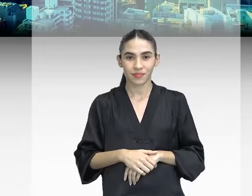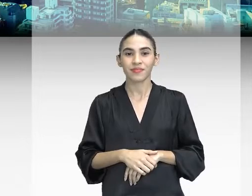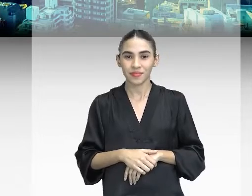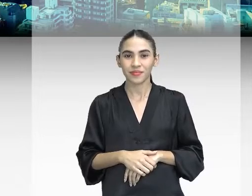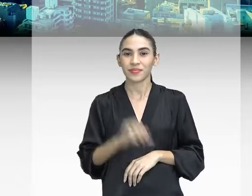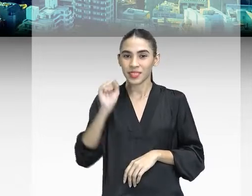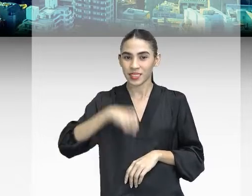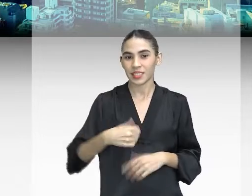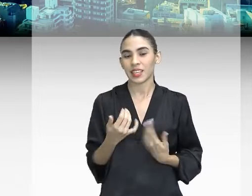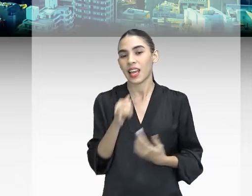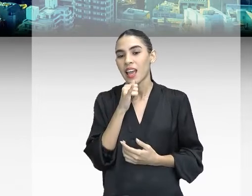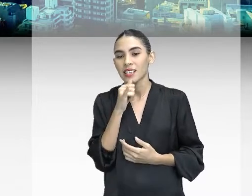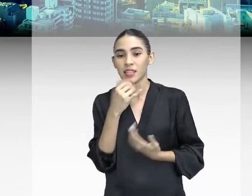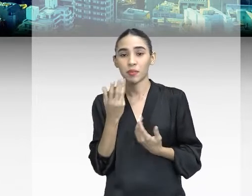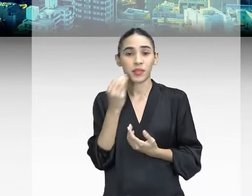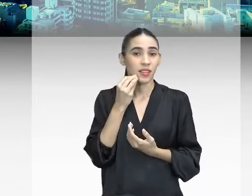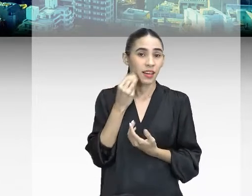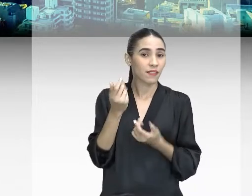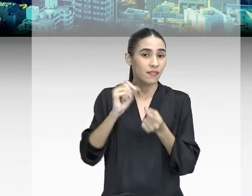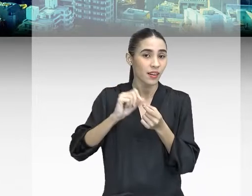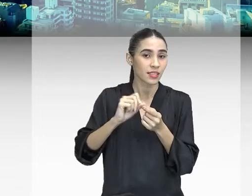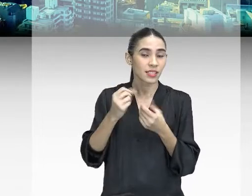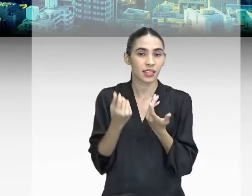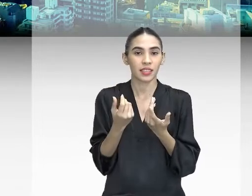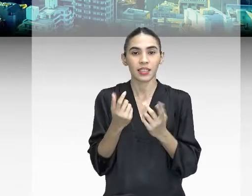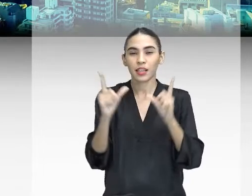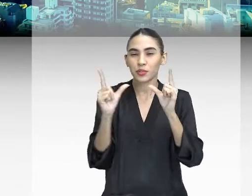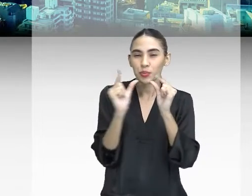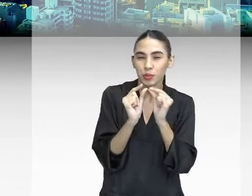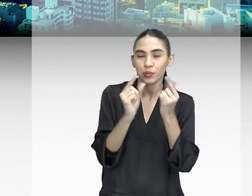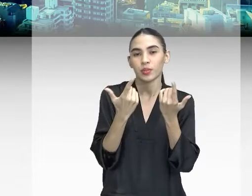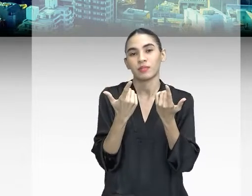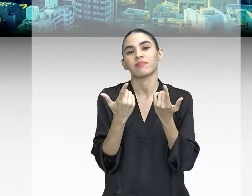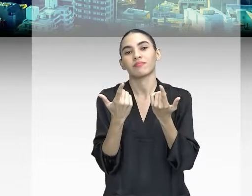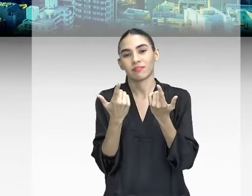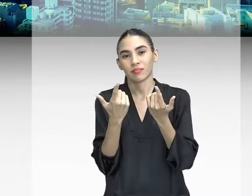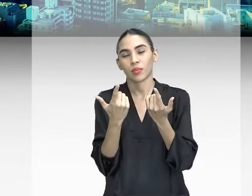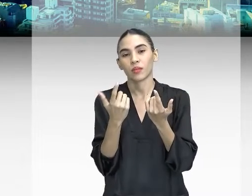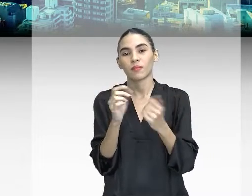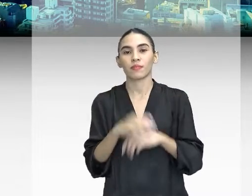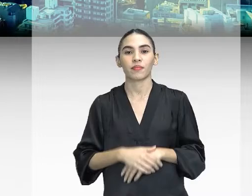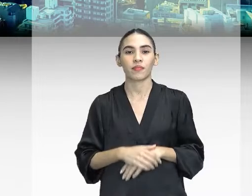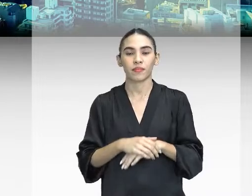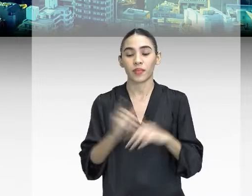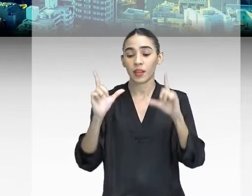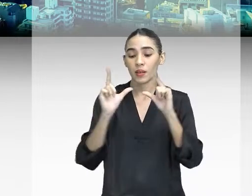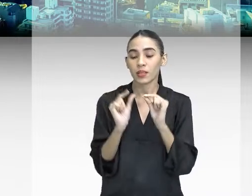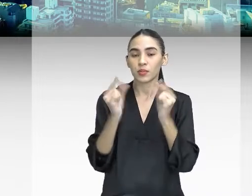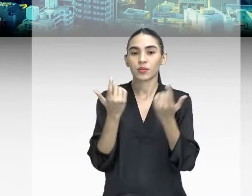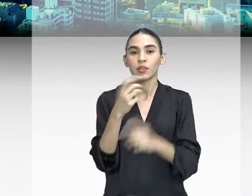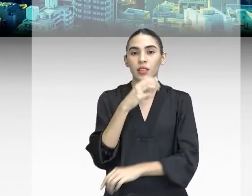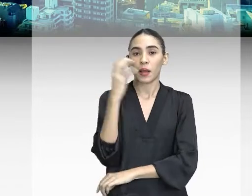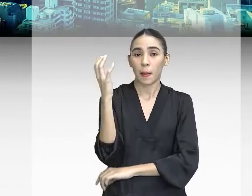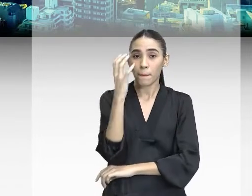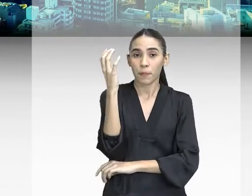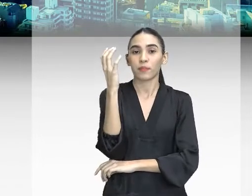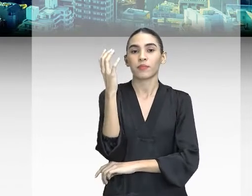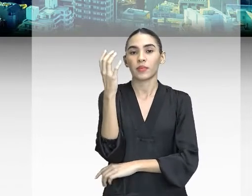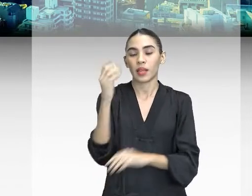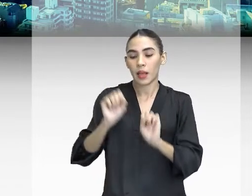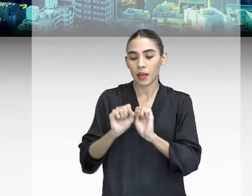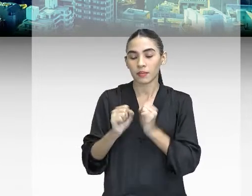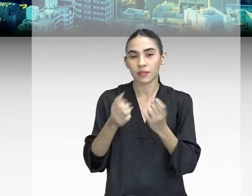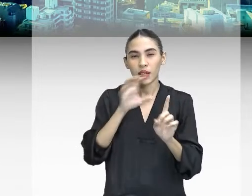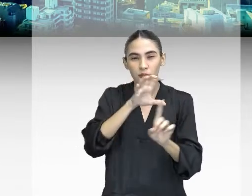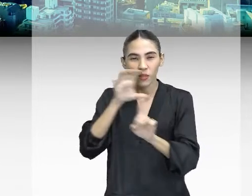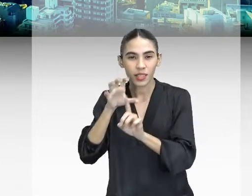pode fazer, né, ou tentar fazer aí para amenizar ou diminuir esses efeitos aí das mudanças climáticas, né, esse impacto aí